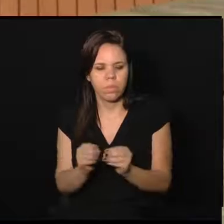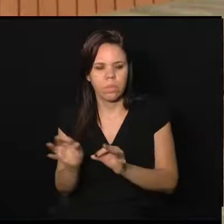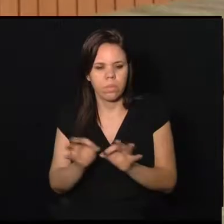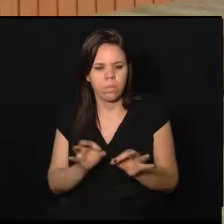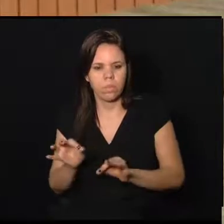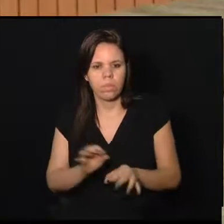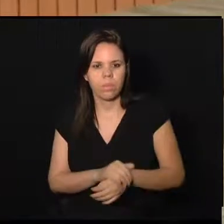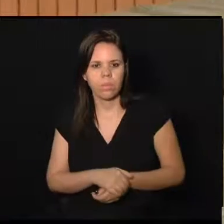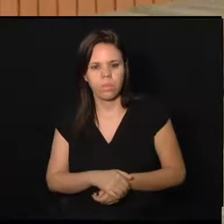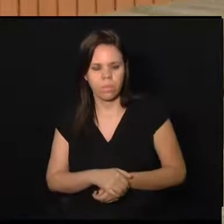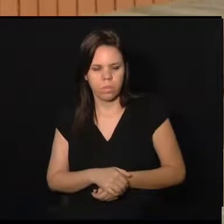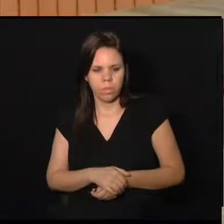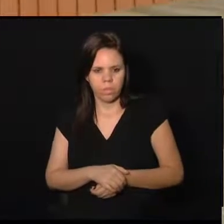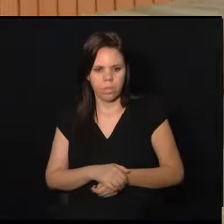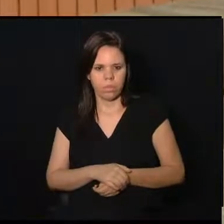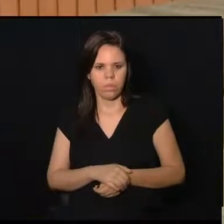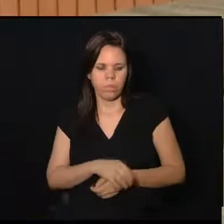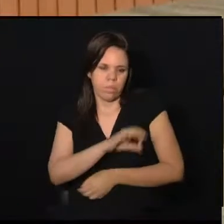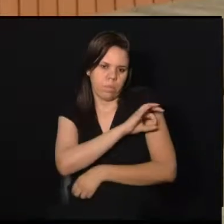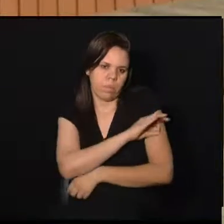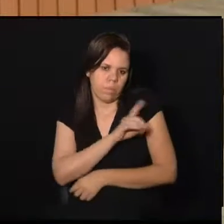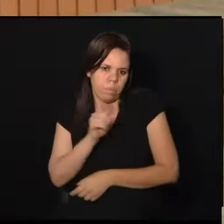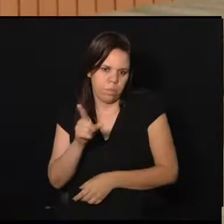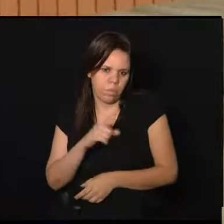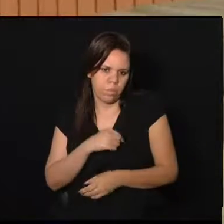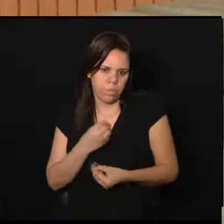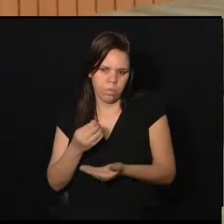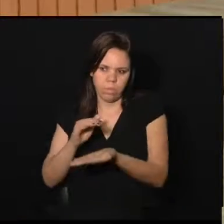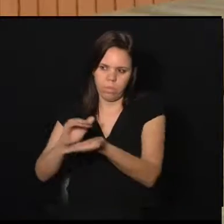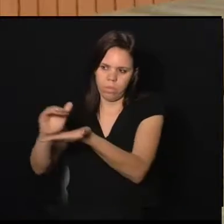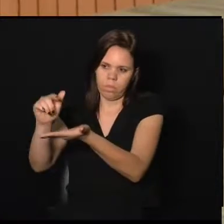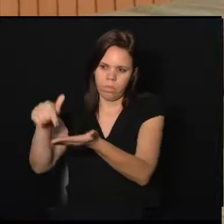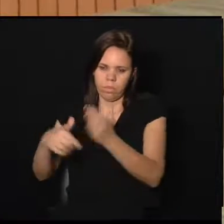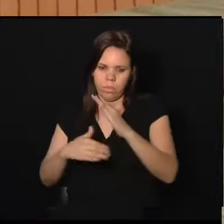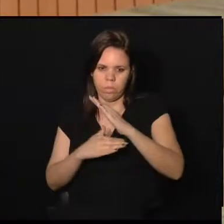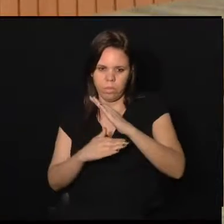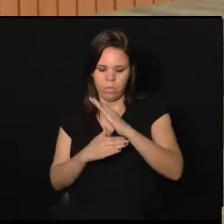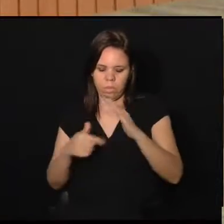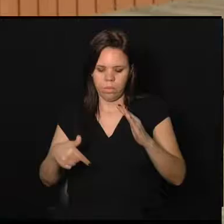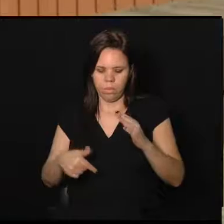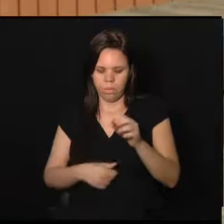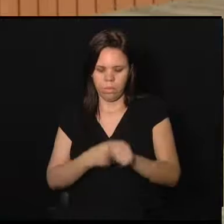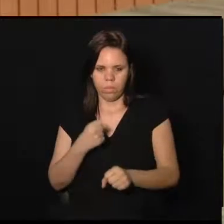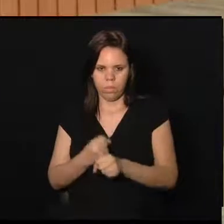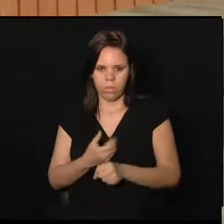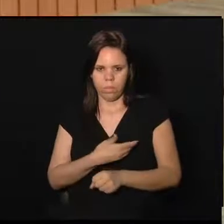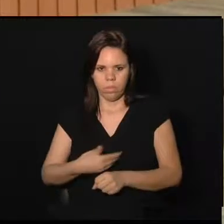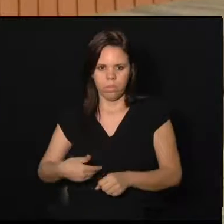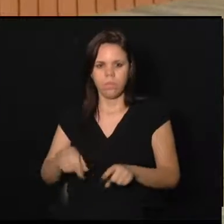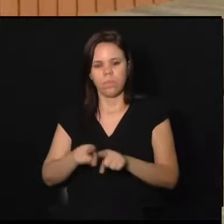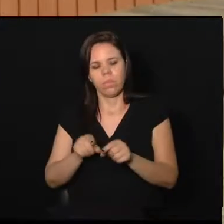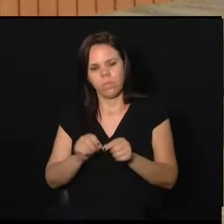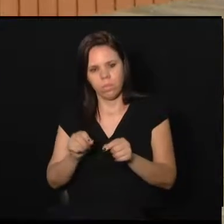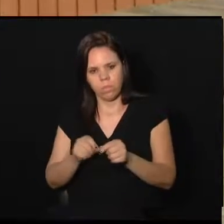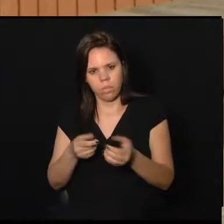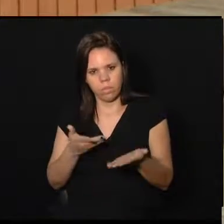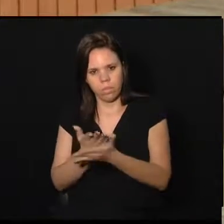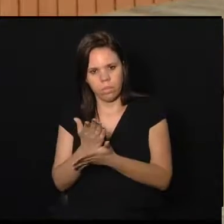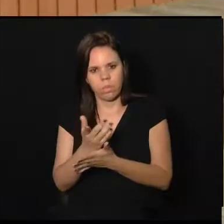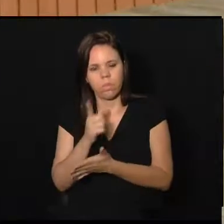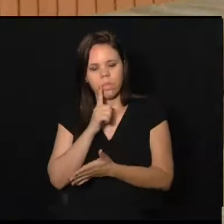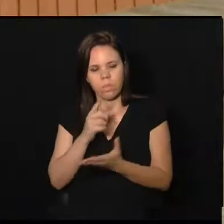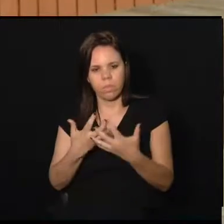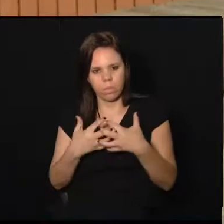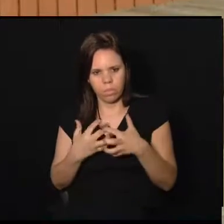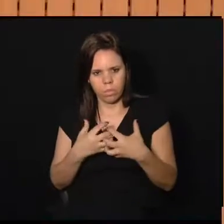elaboração no âmbito da Prefeitura e será enviado para a Câmara ainda esse ano para que nós possamos aprovar para ter